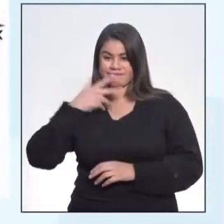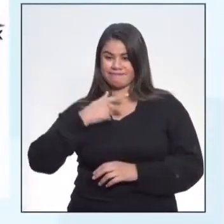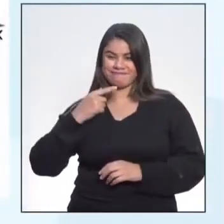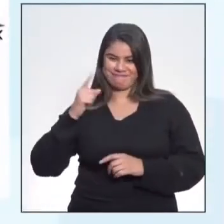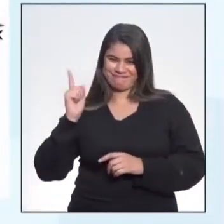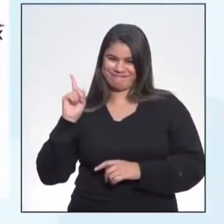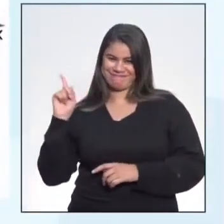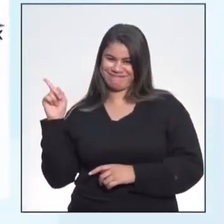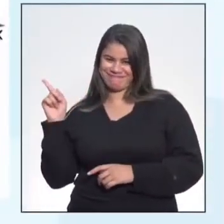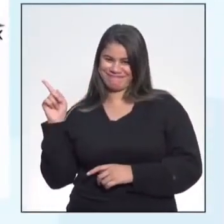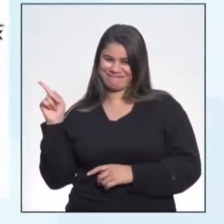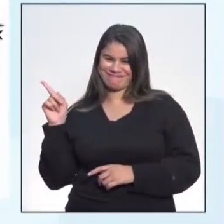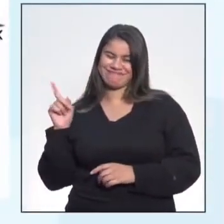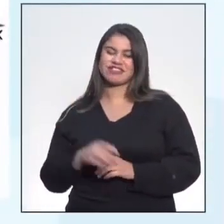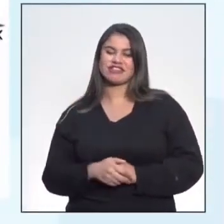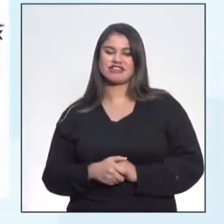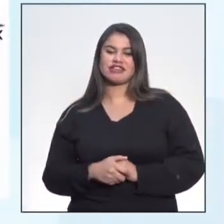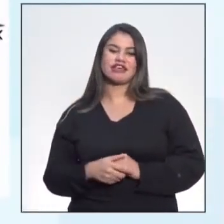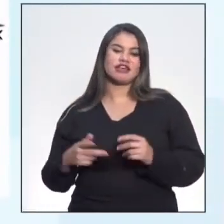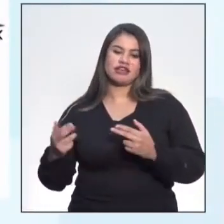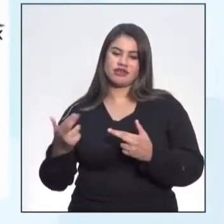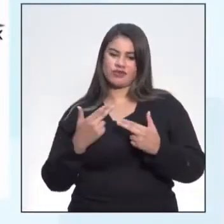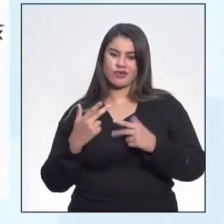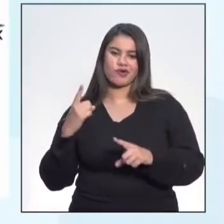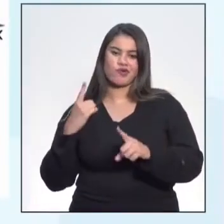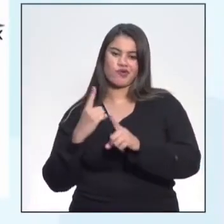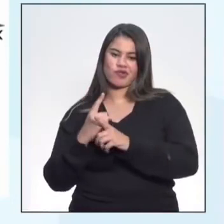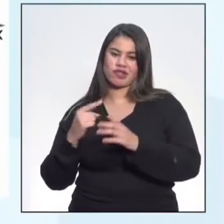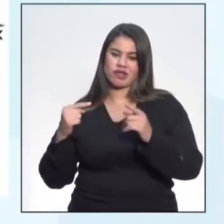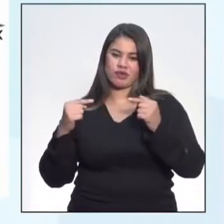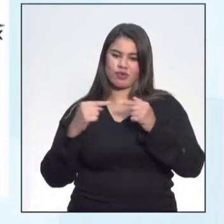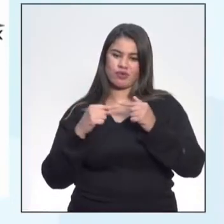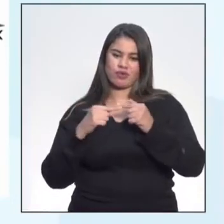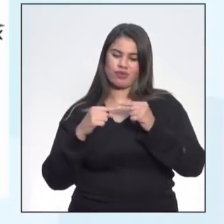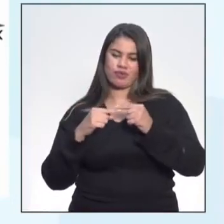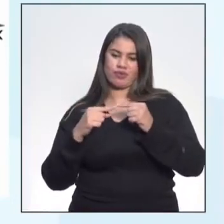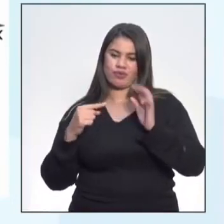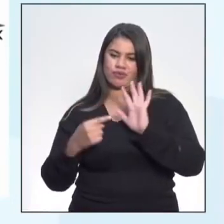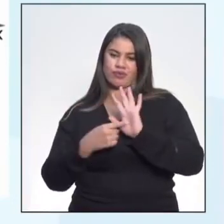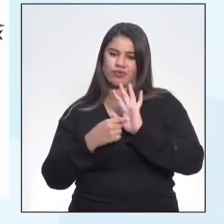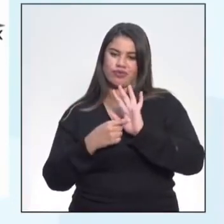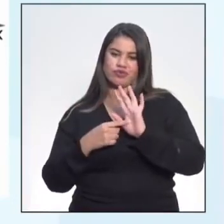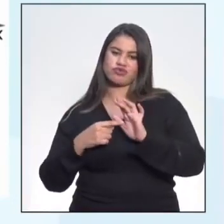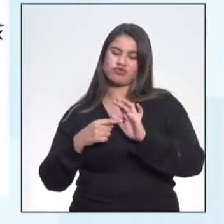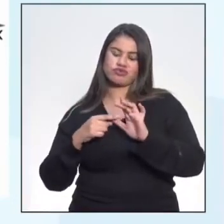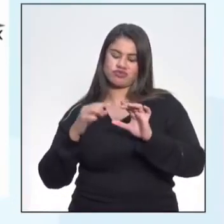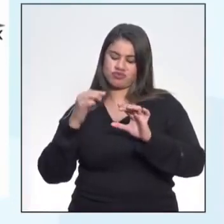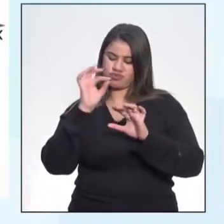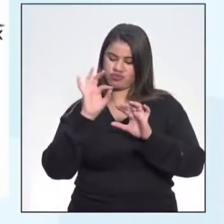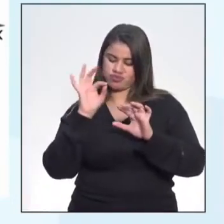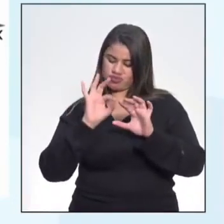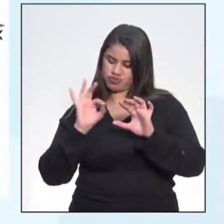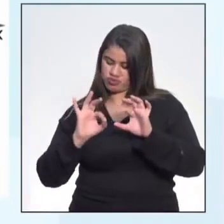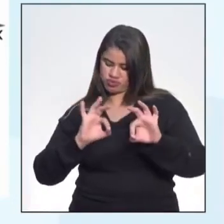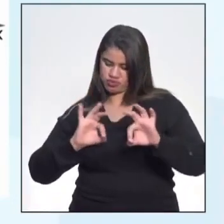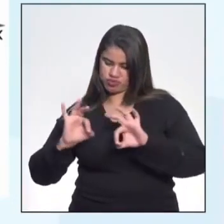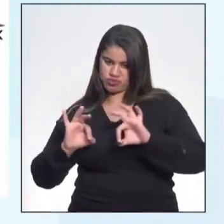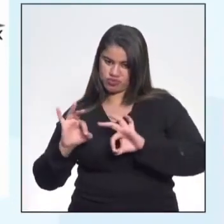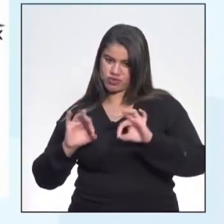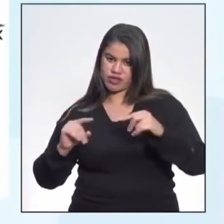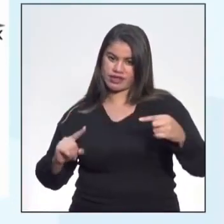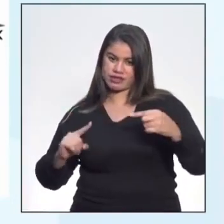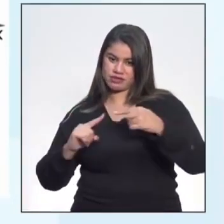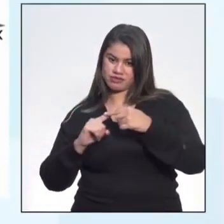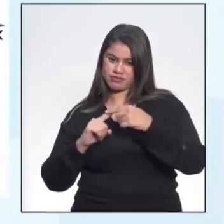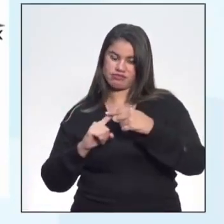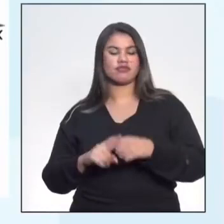se você olhar, é a mesma coisa que eu fiz lá, tá bom? Achei os pontos, marquei e liguei. Claro, muito mais bonitinho, mas é nesse estilo. O que mais